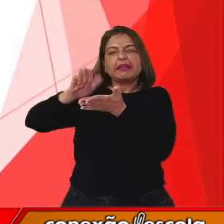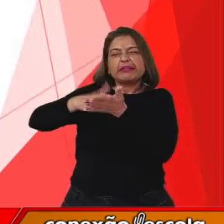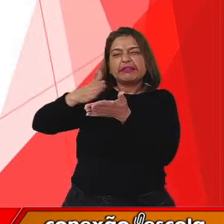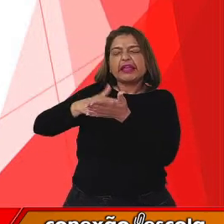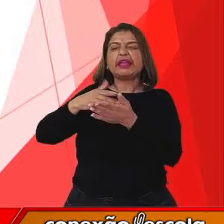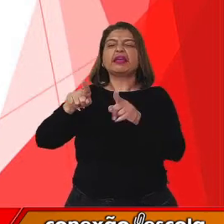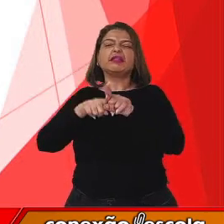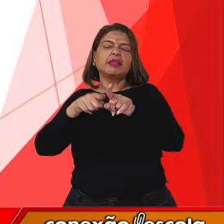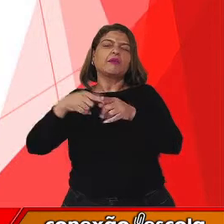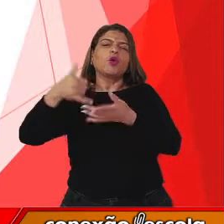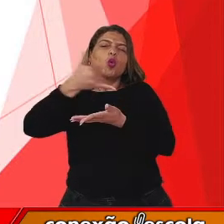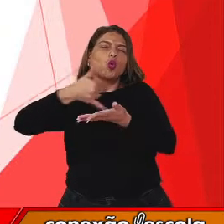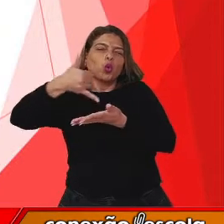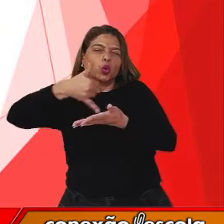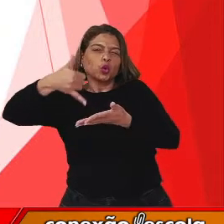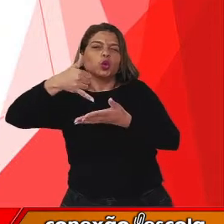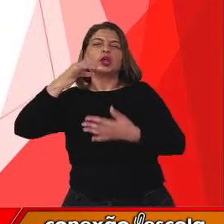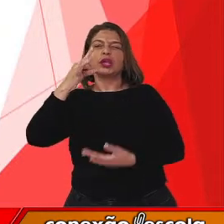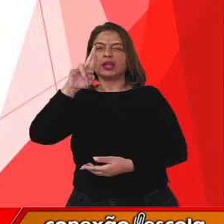gorduras trans, ok?